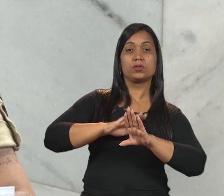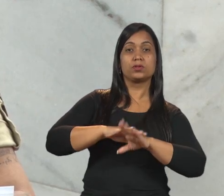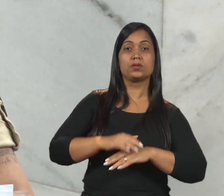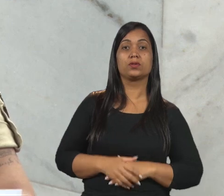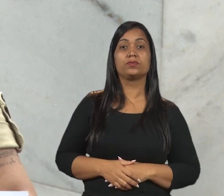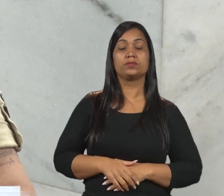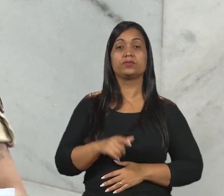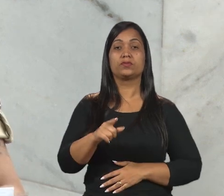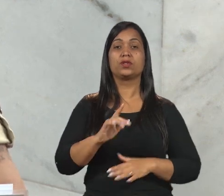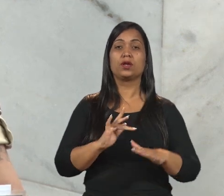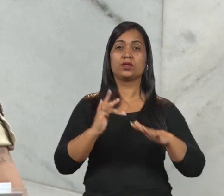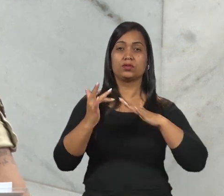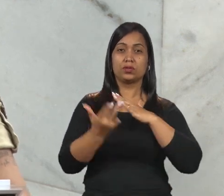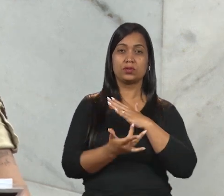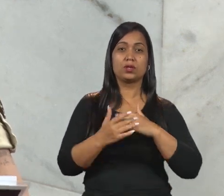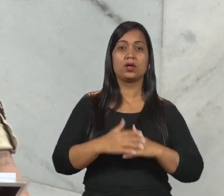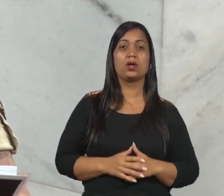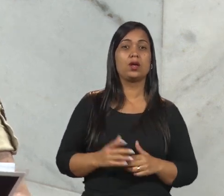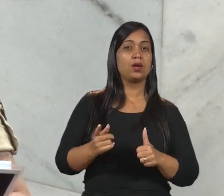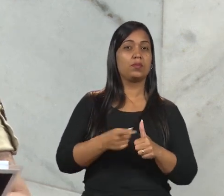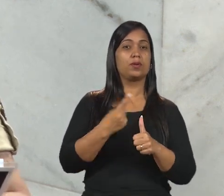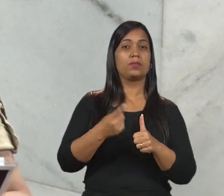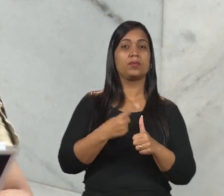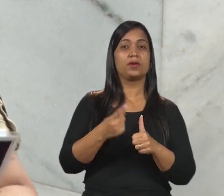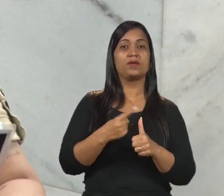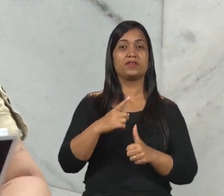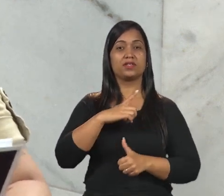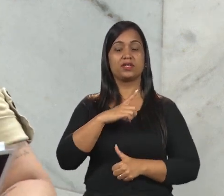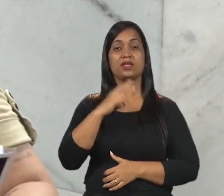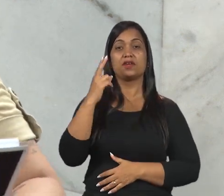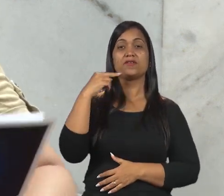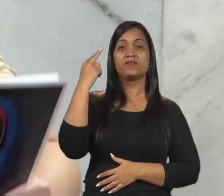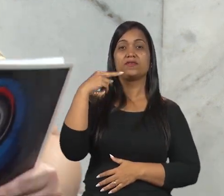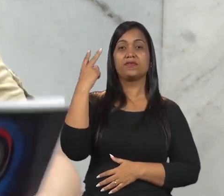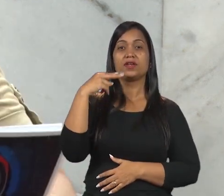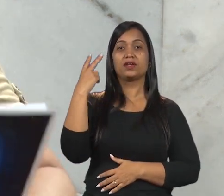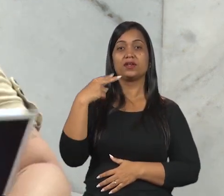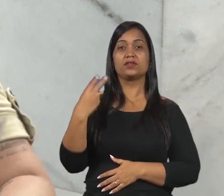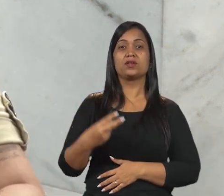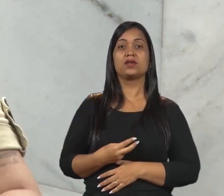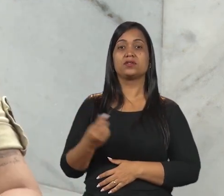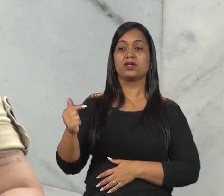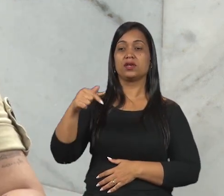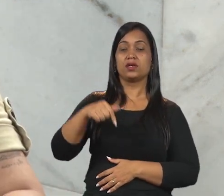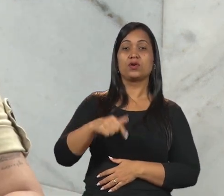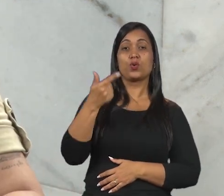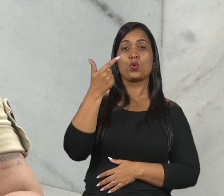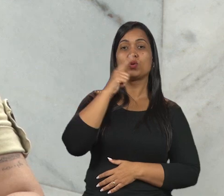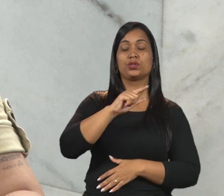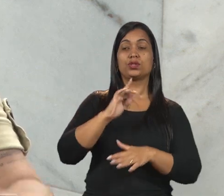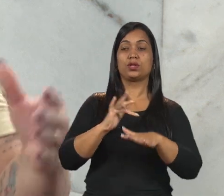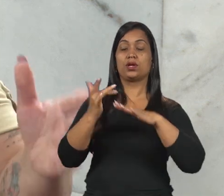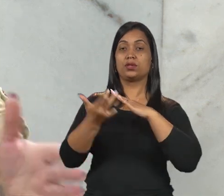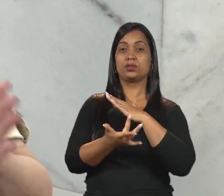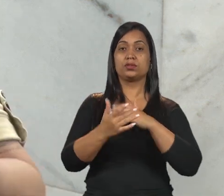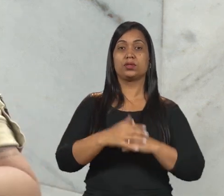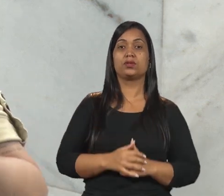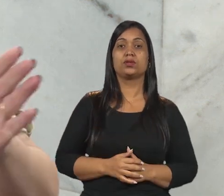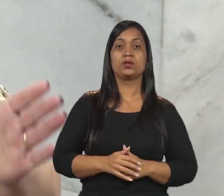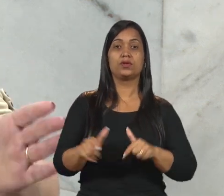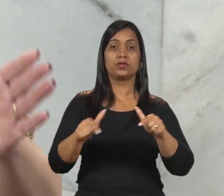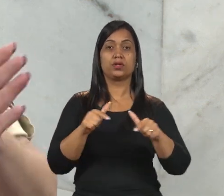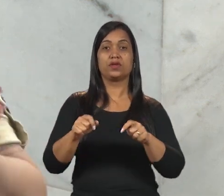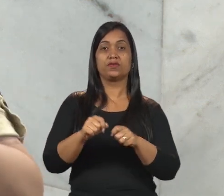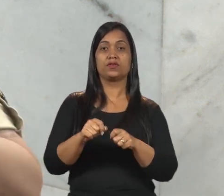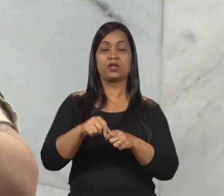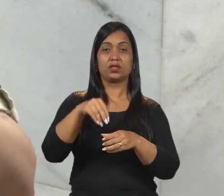da rede social. Eu acredito que essa é a primeira legislatura que a gente tem vereadores que vieram das redes sociais. Quem elegeu vocês foi o trabalho que